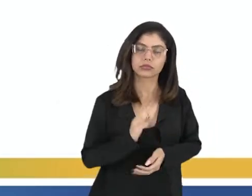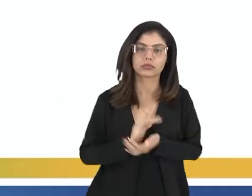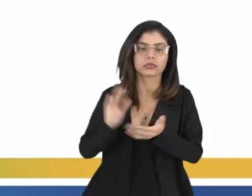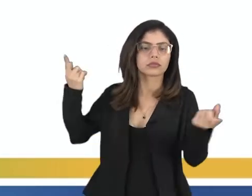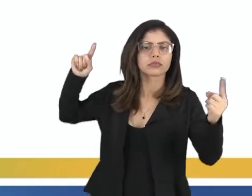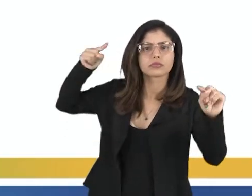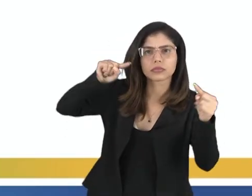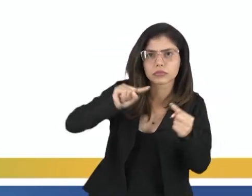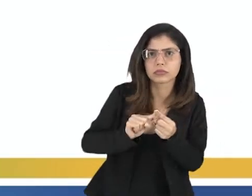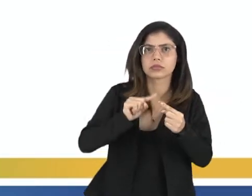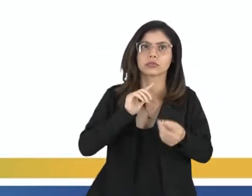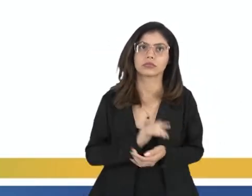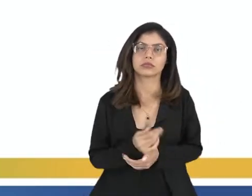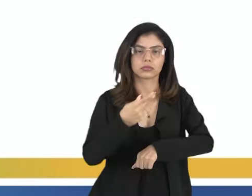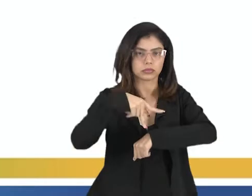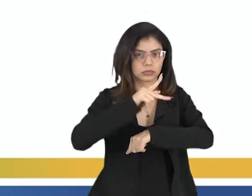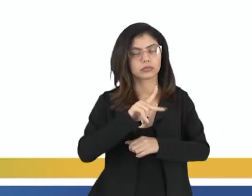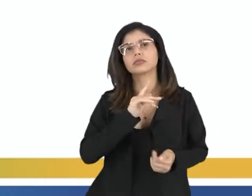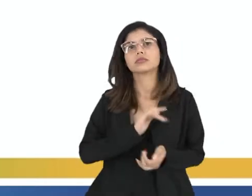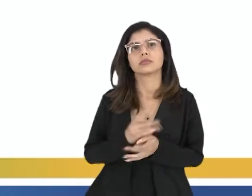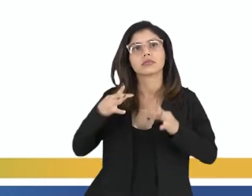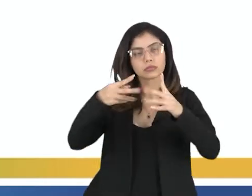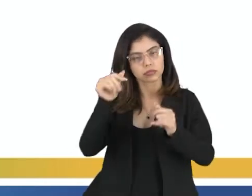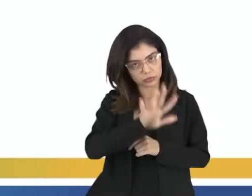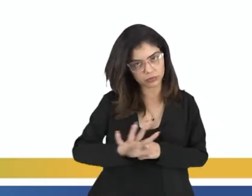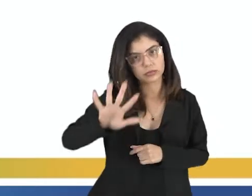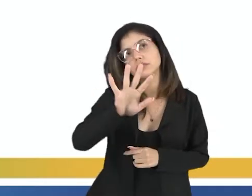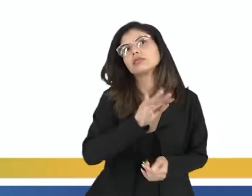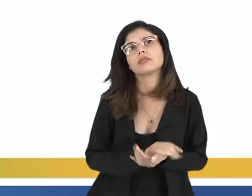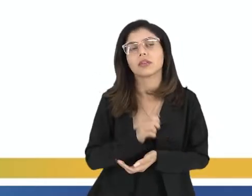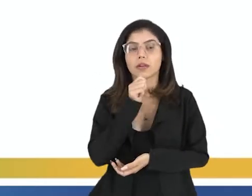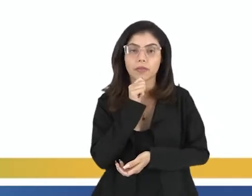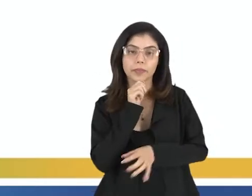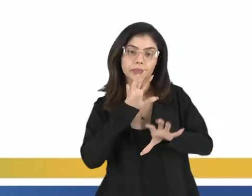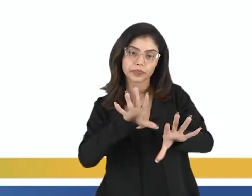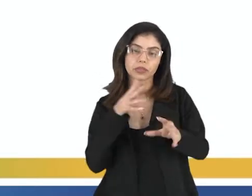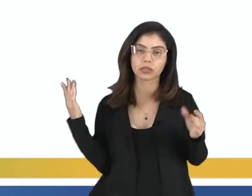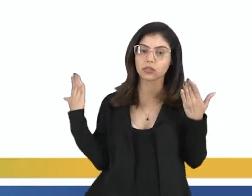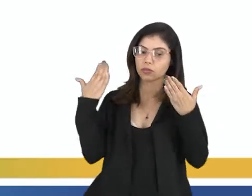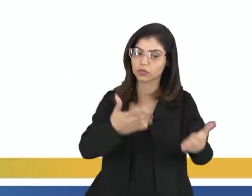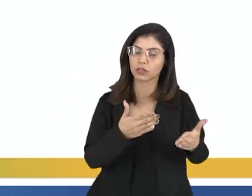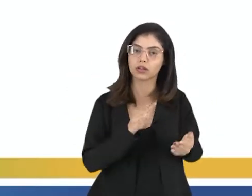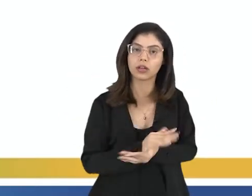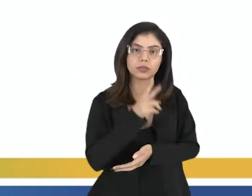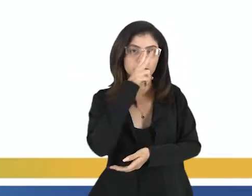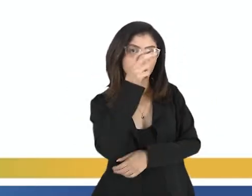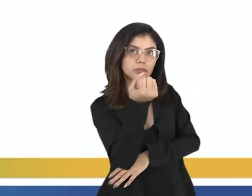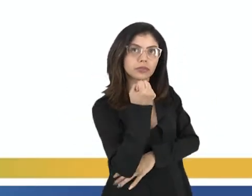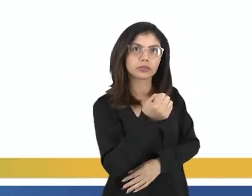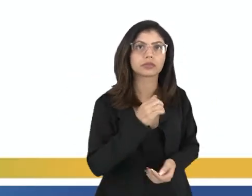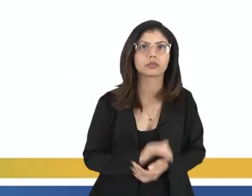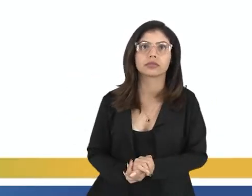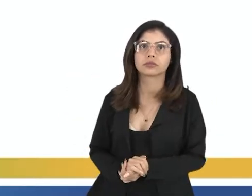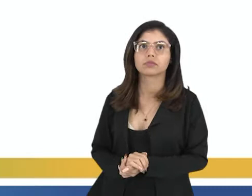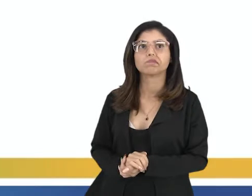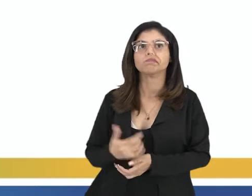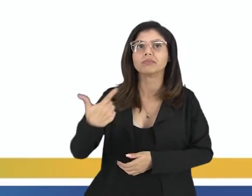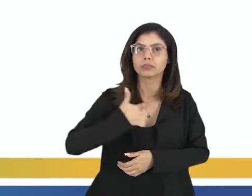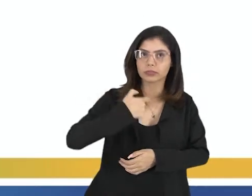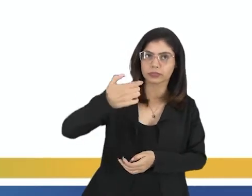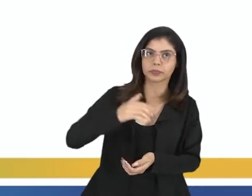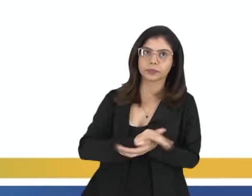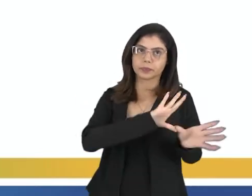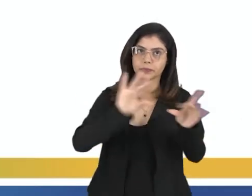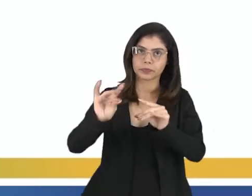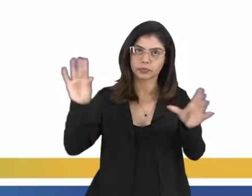se aproximou, desses países aí totalitários, E aí, então, o objetivo era fortalecer a ditadura de Vargas através de